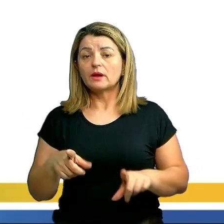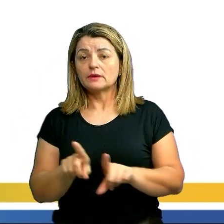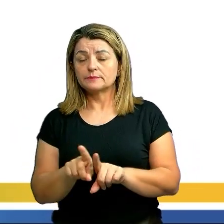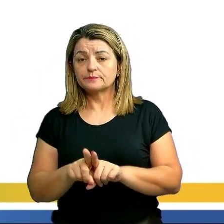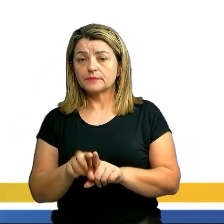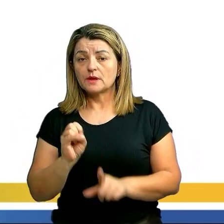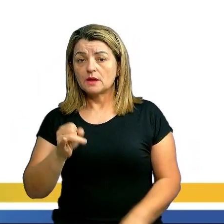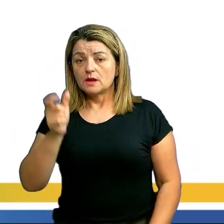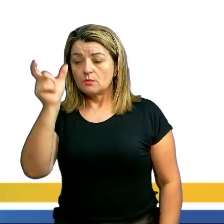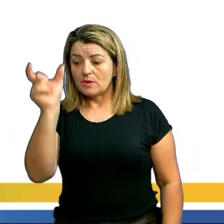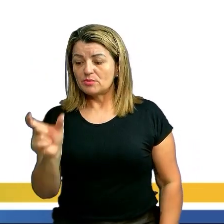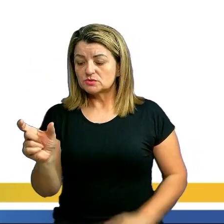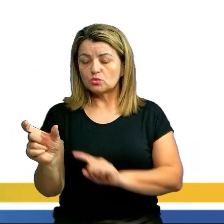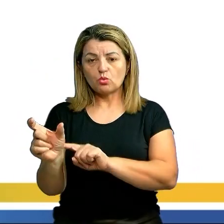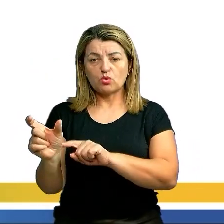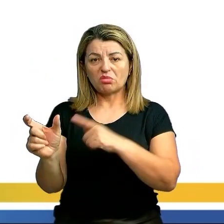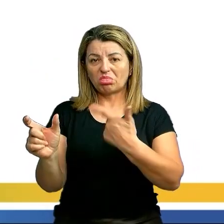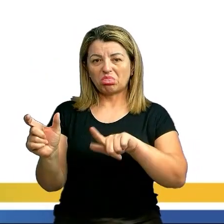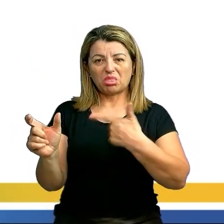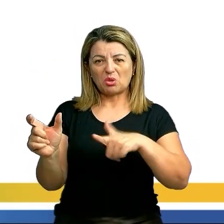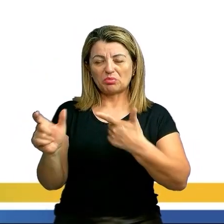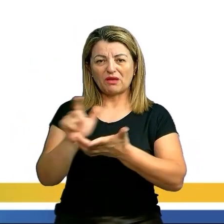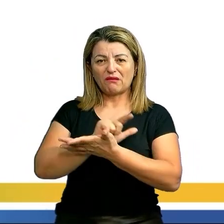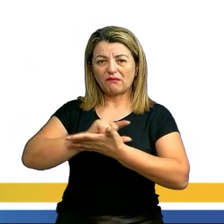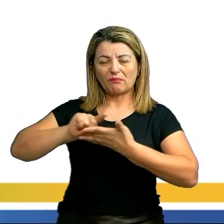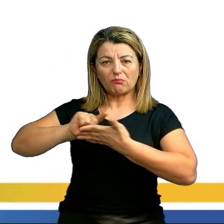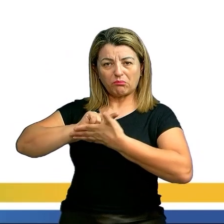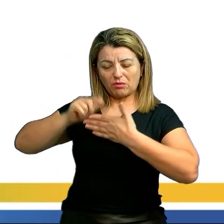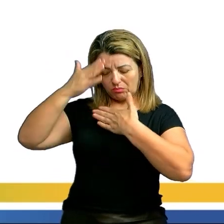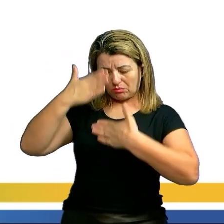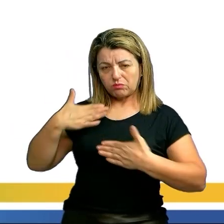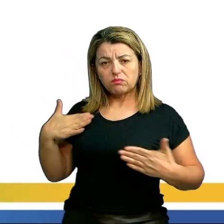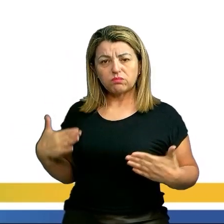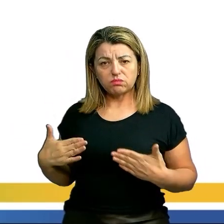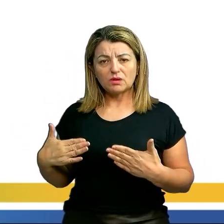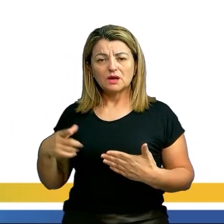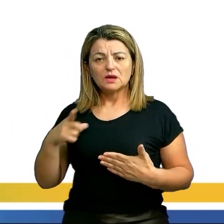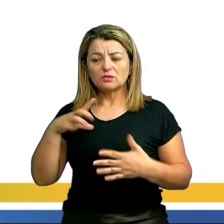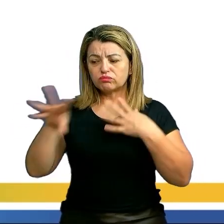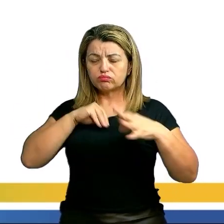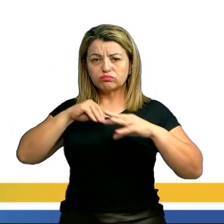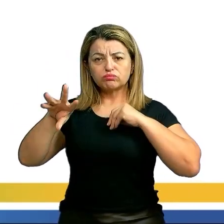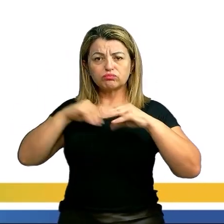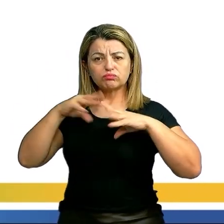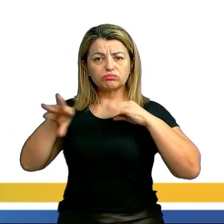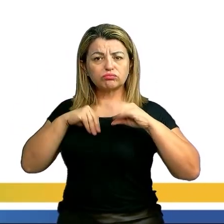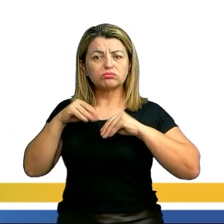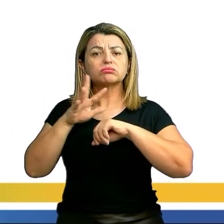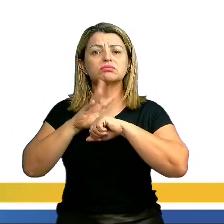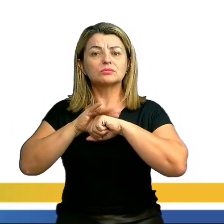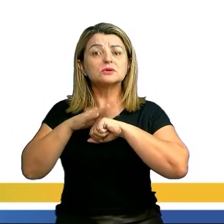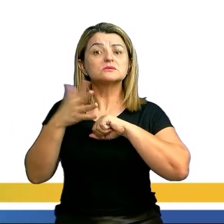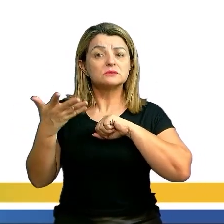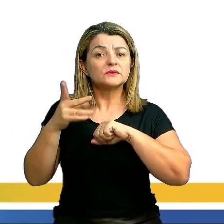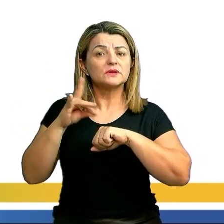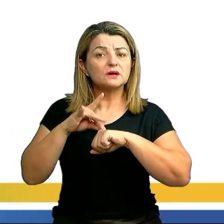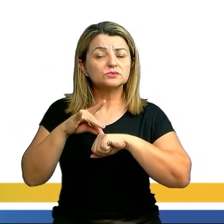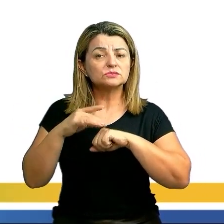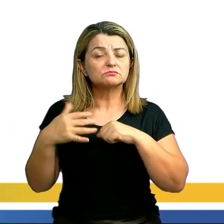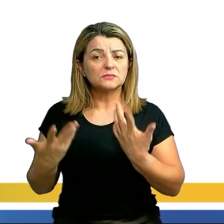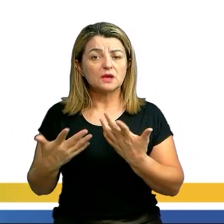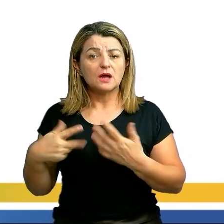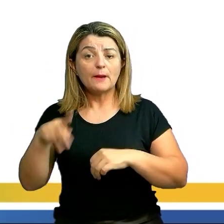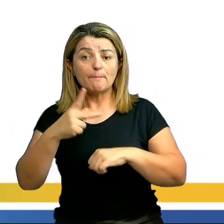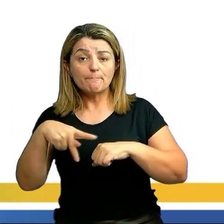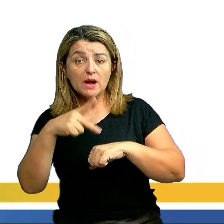se ela não tem higiene, ela está mais propícia a angariar doenças, não é verdade? Então,